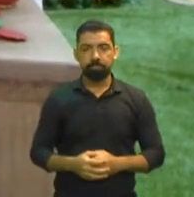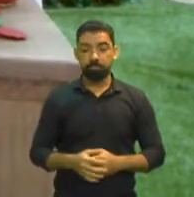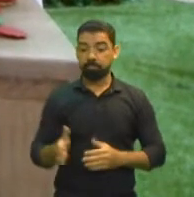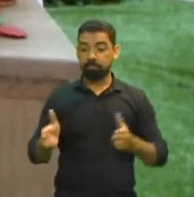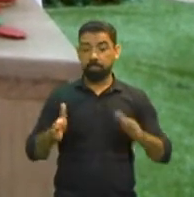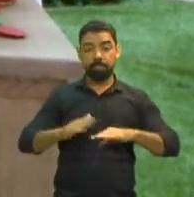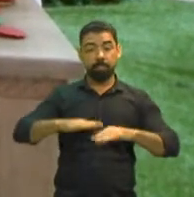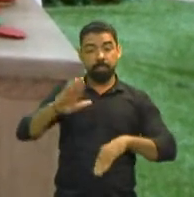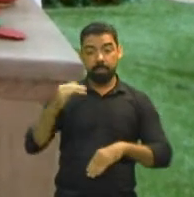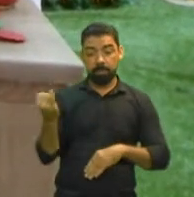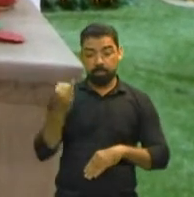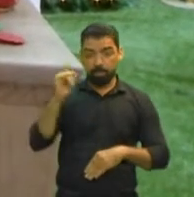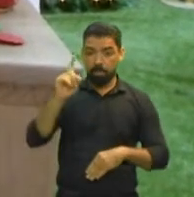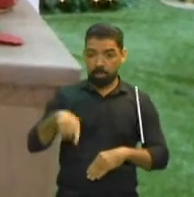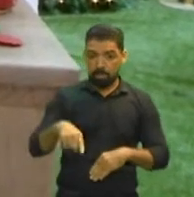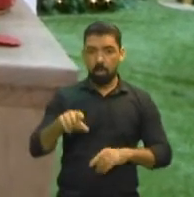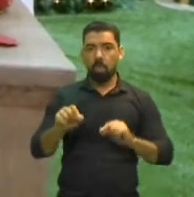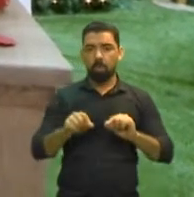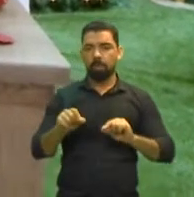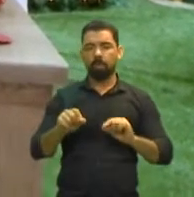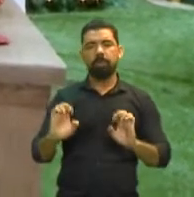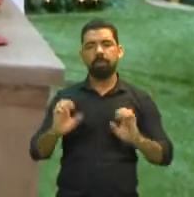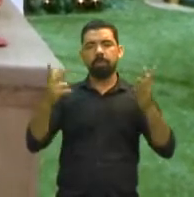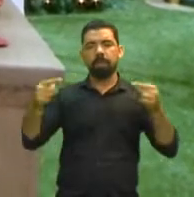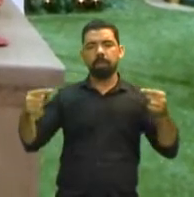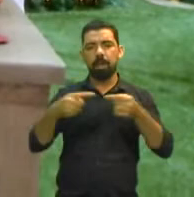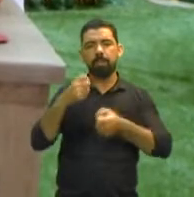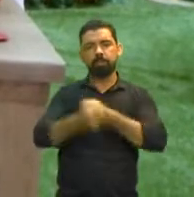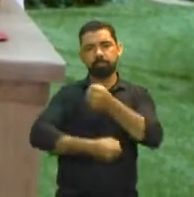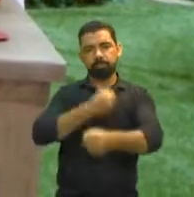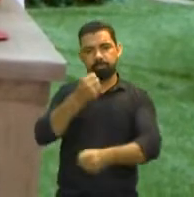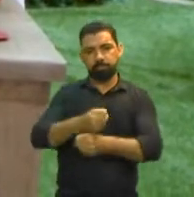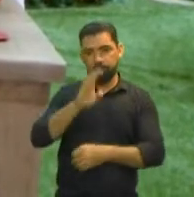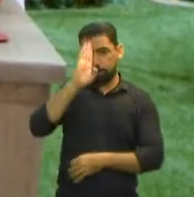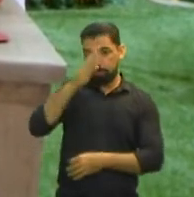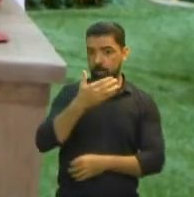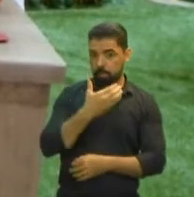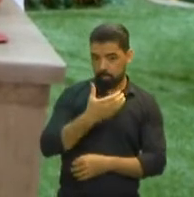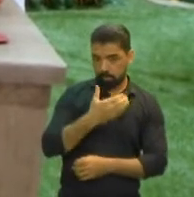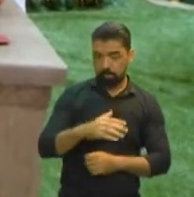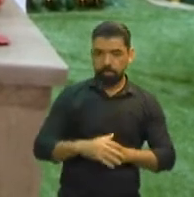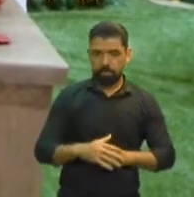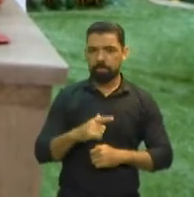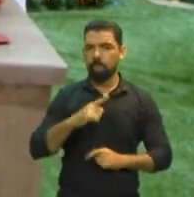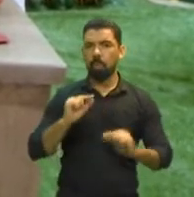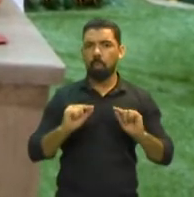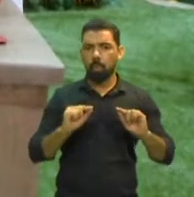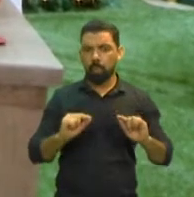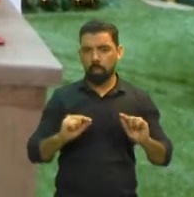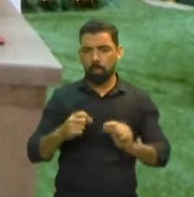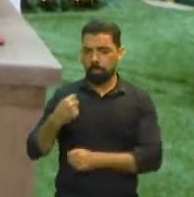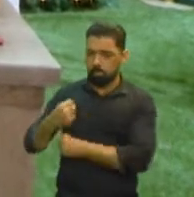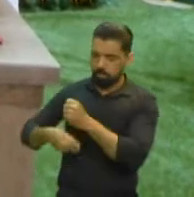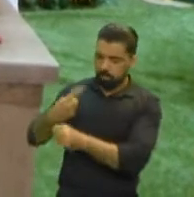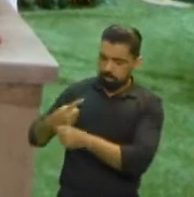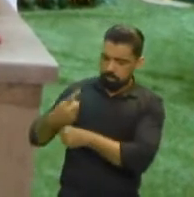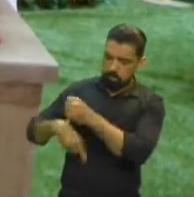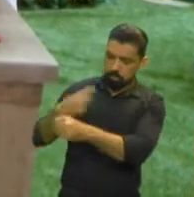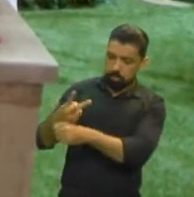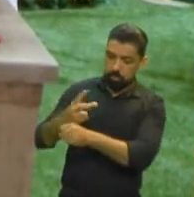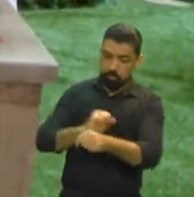para o comércio, as festas de fim de ano, principalmente o Natal, terá pela primeira vez após 2 anos de pandemia